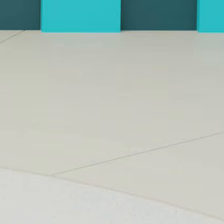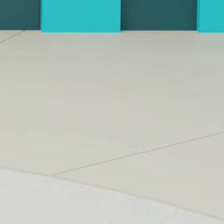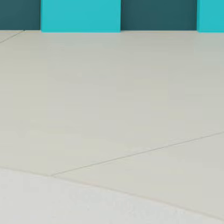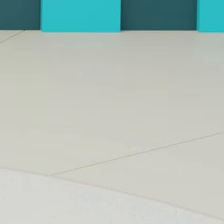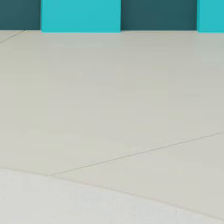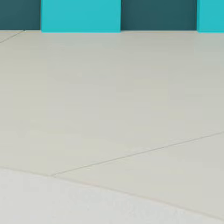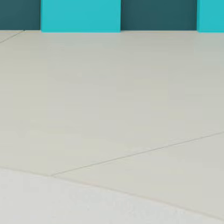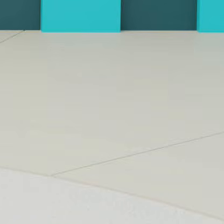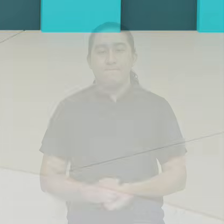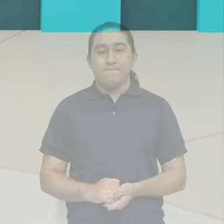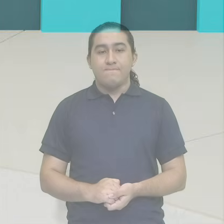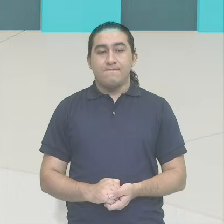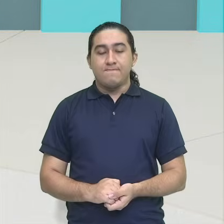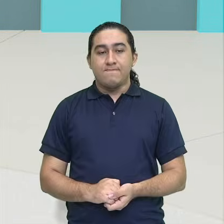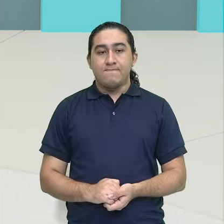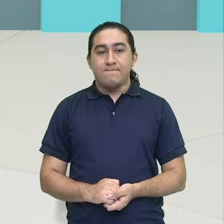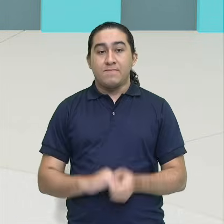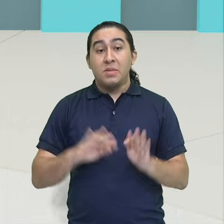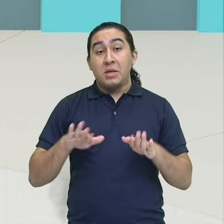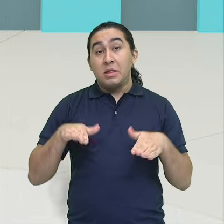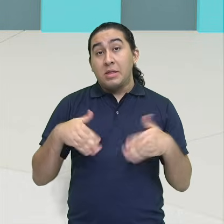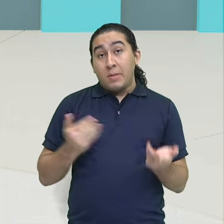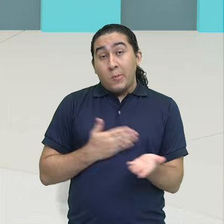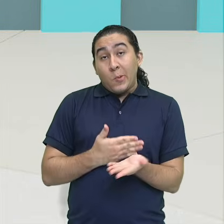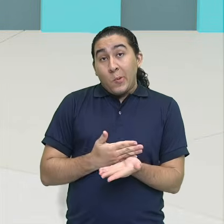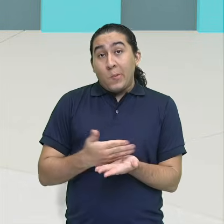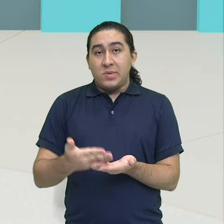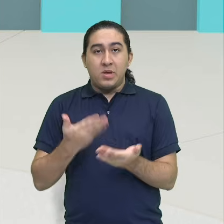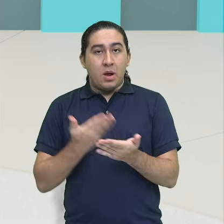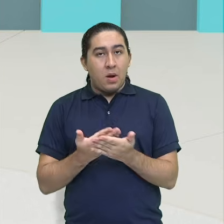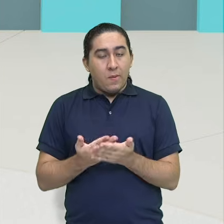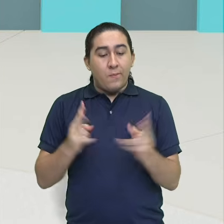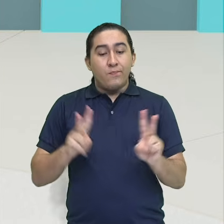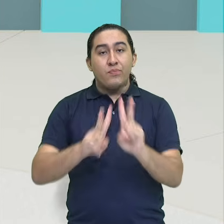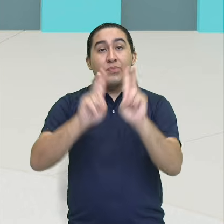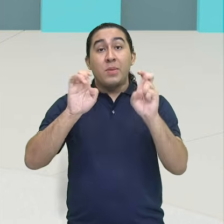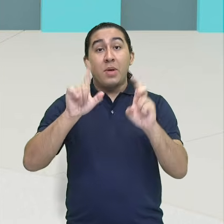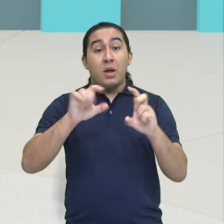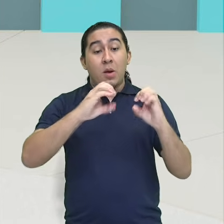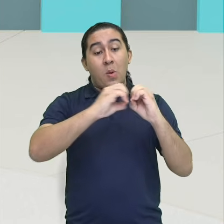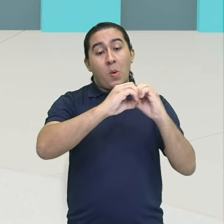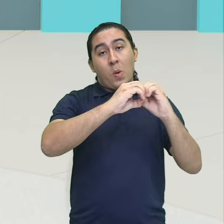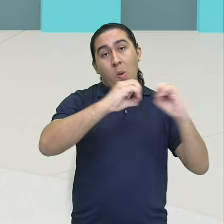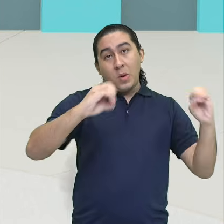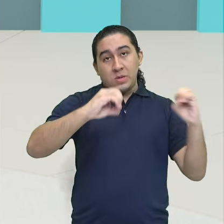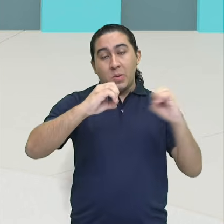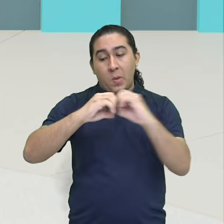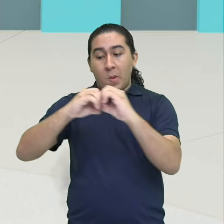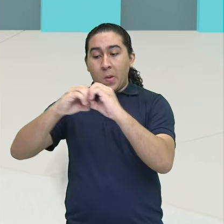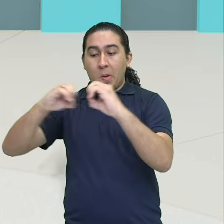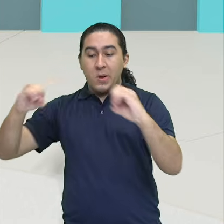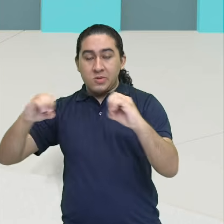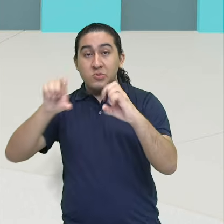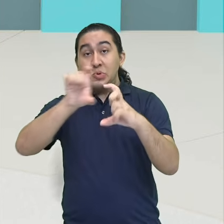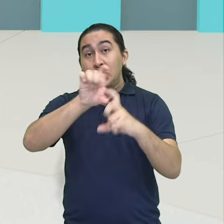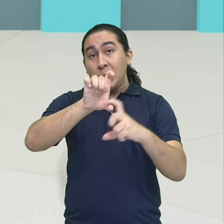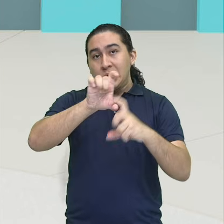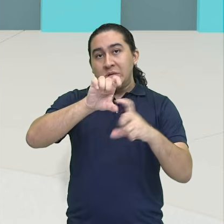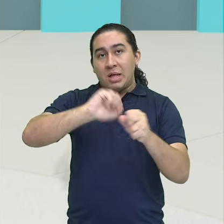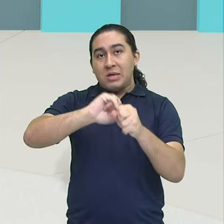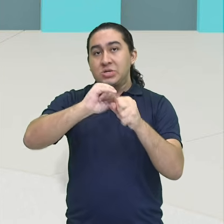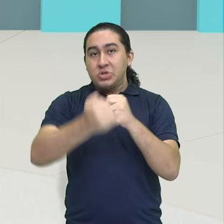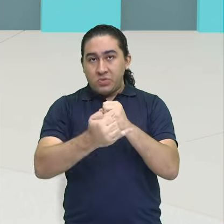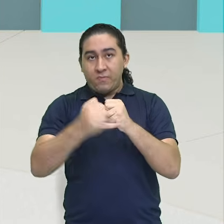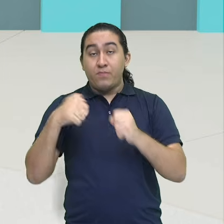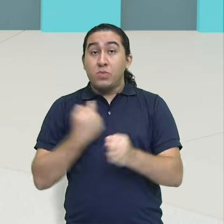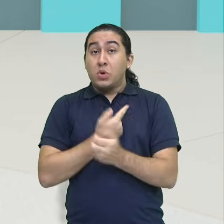Então, para iniciarmos, né, o nosso assunto, que são orações subordinadas adjetivas, a gente vai